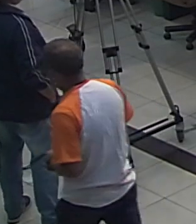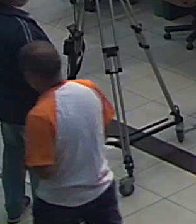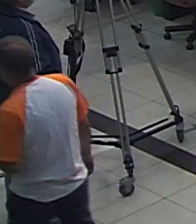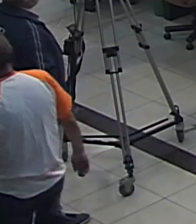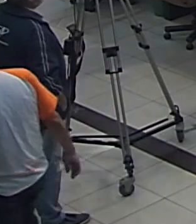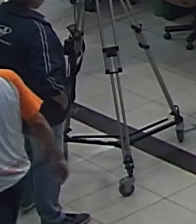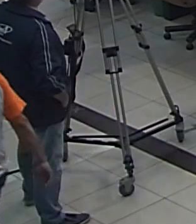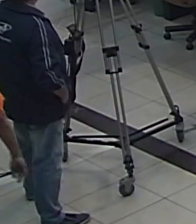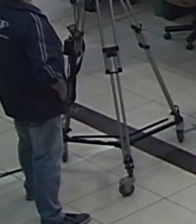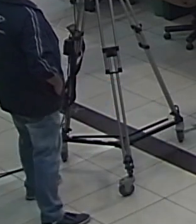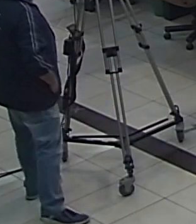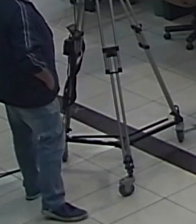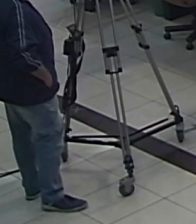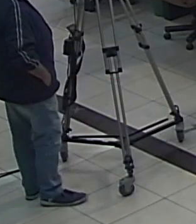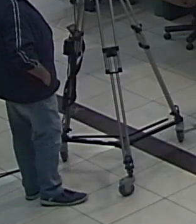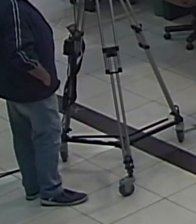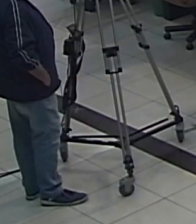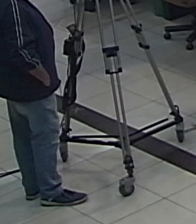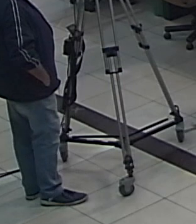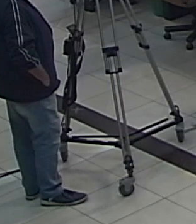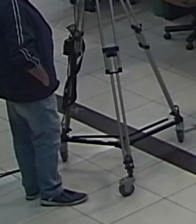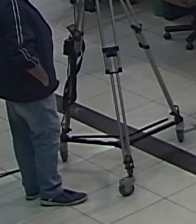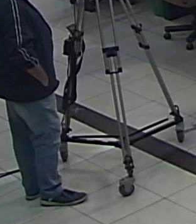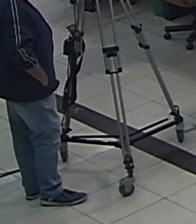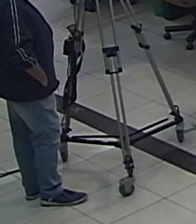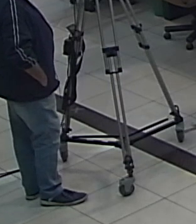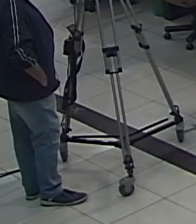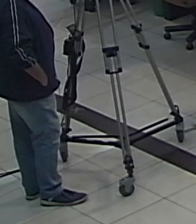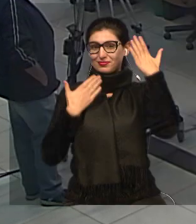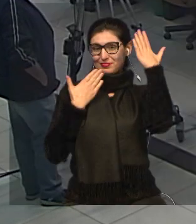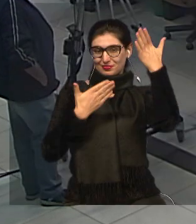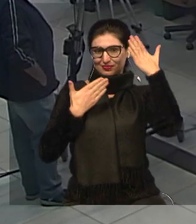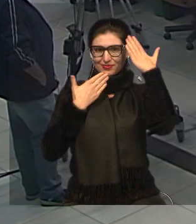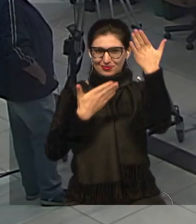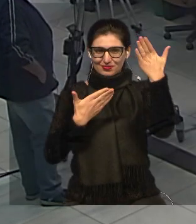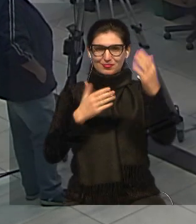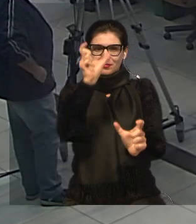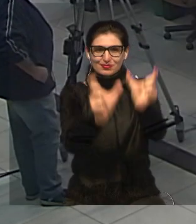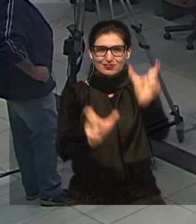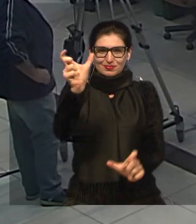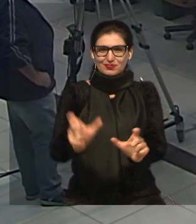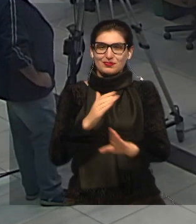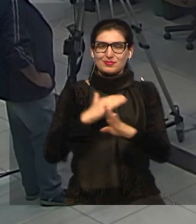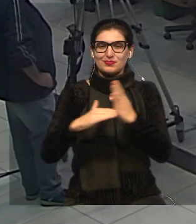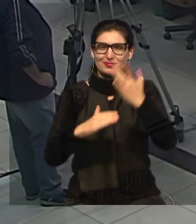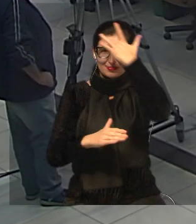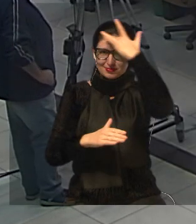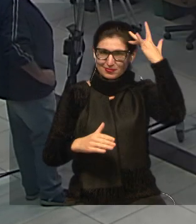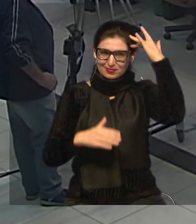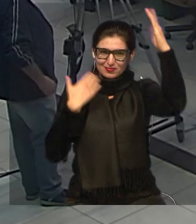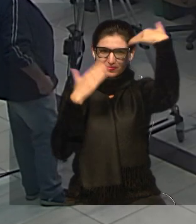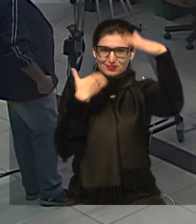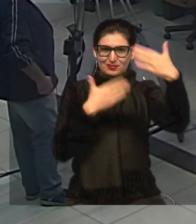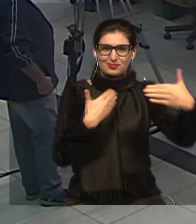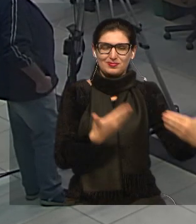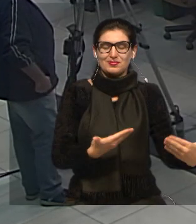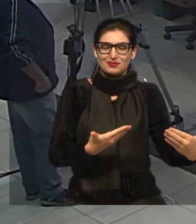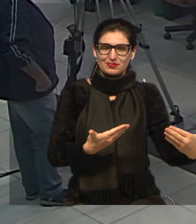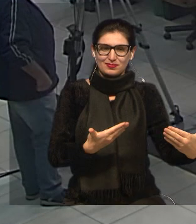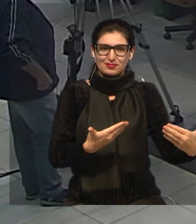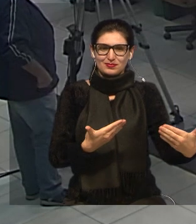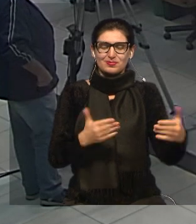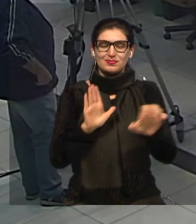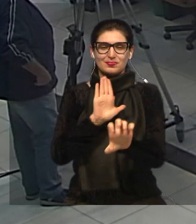Senhoras e senhores, boa tarde. Agradecemos a presença de todos à sessão solene conjunta, em homenagem